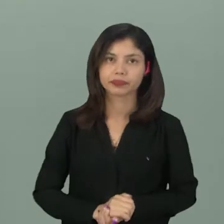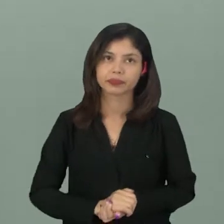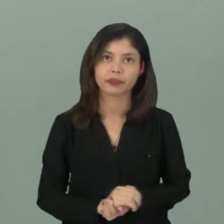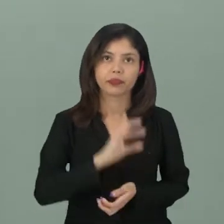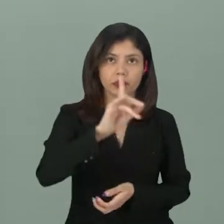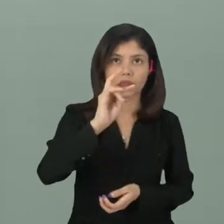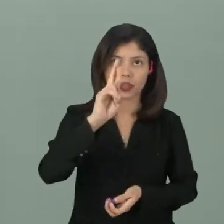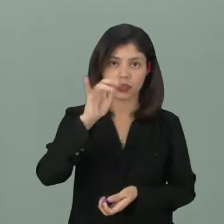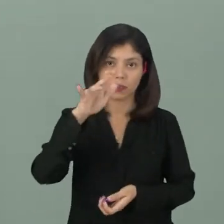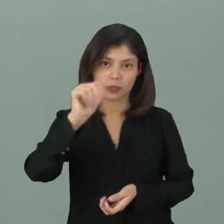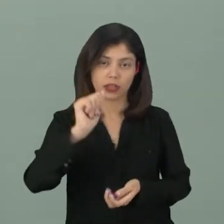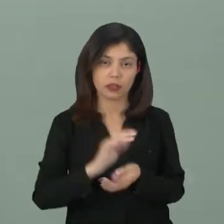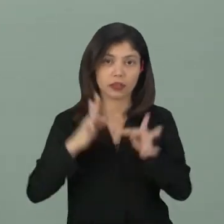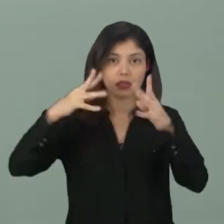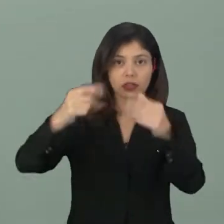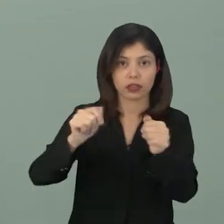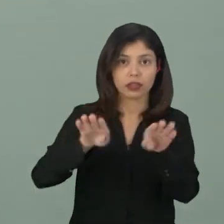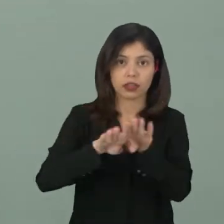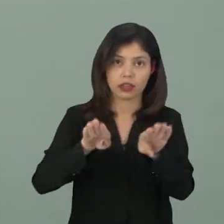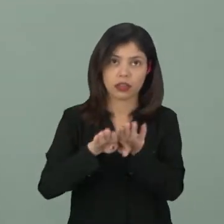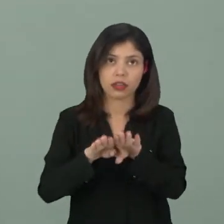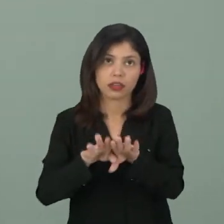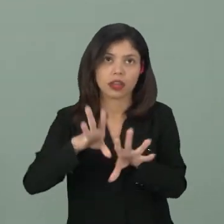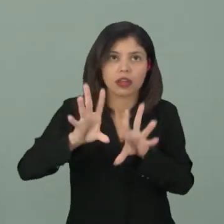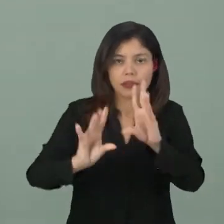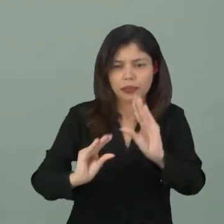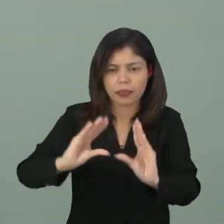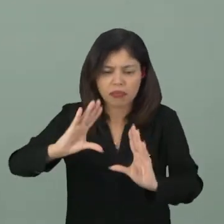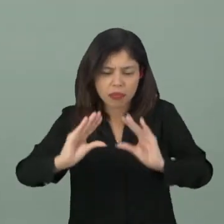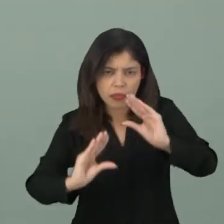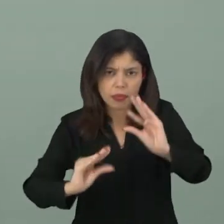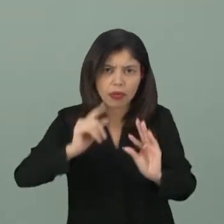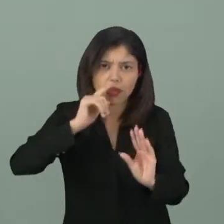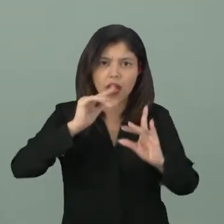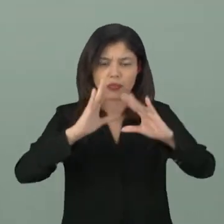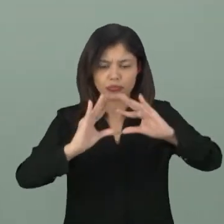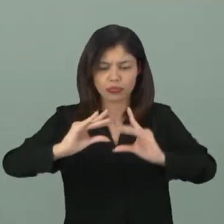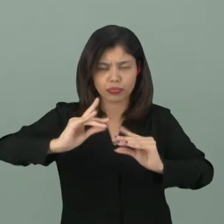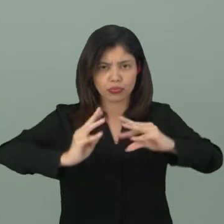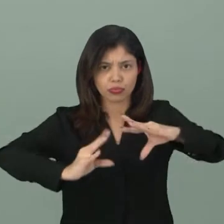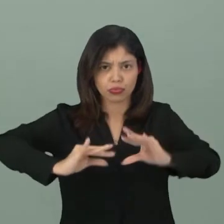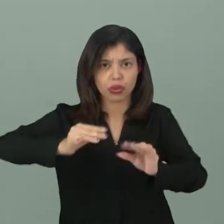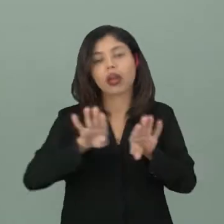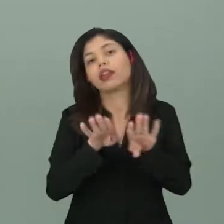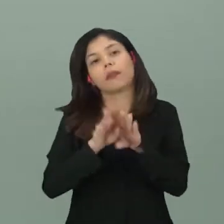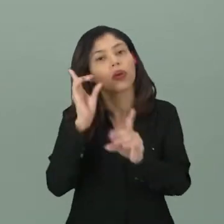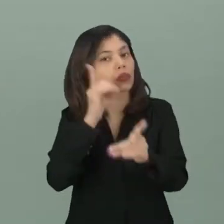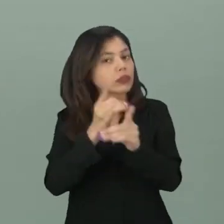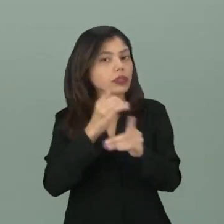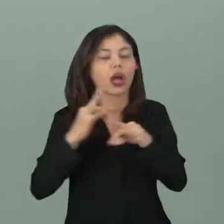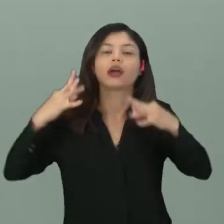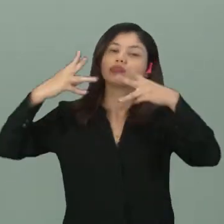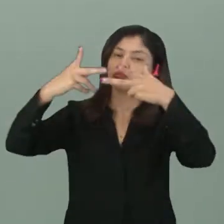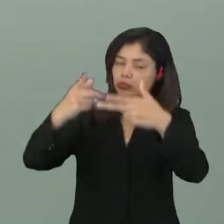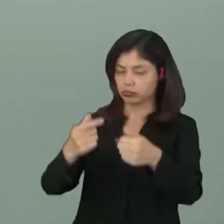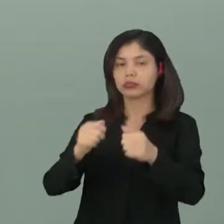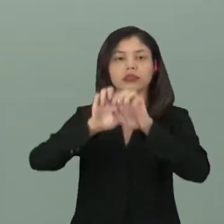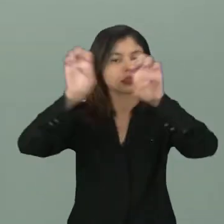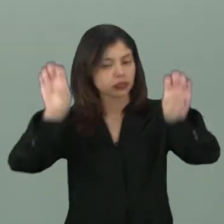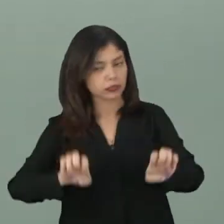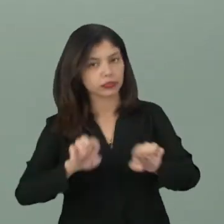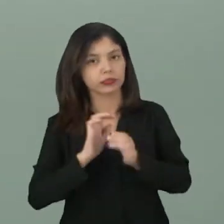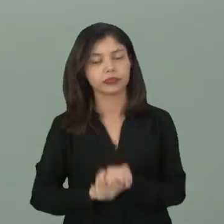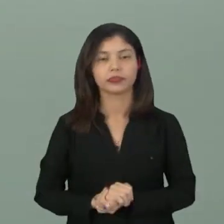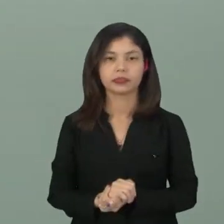citoplasma vai ser essa região aí meio gelatinosa, meio líquida, justamente onde nós vamos encontrar todas as